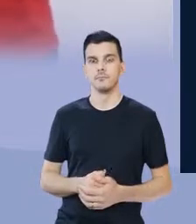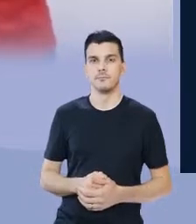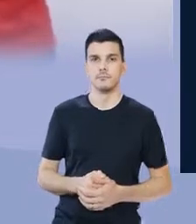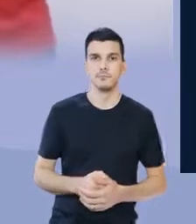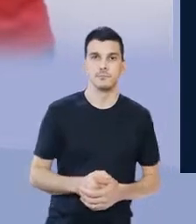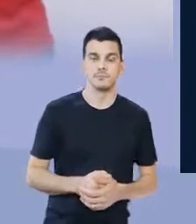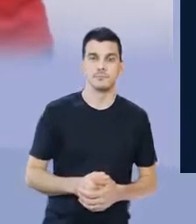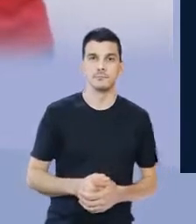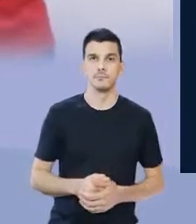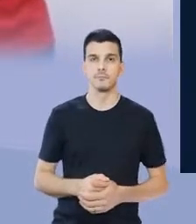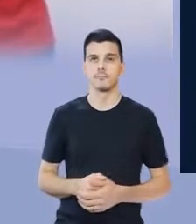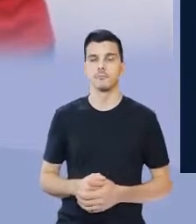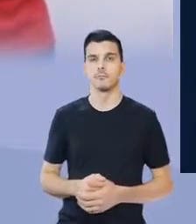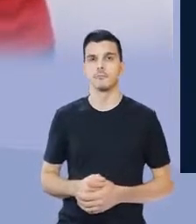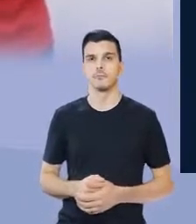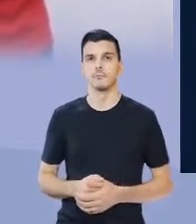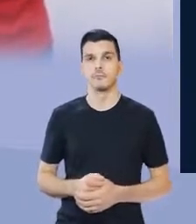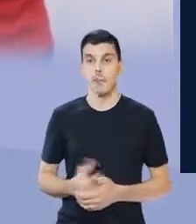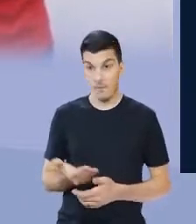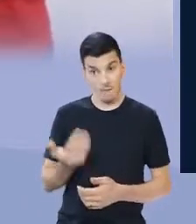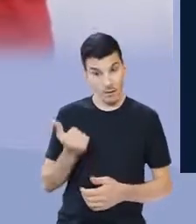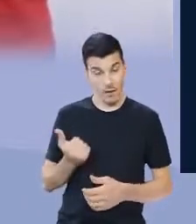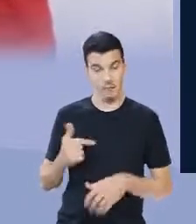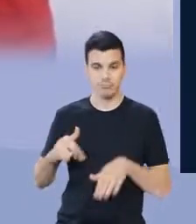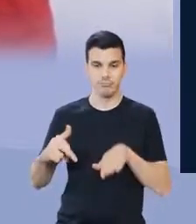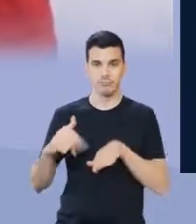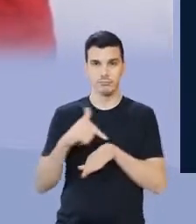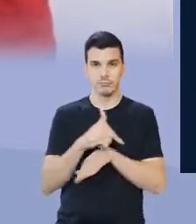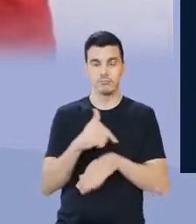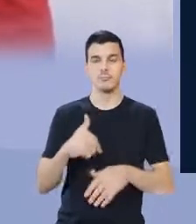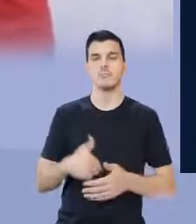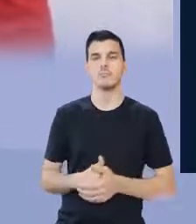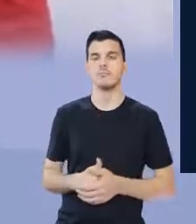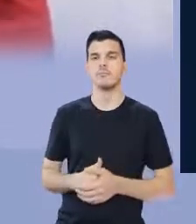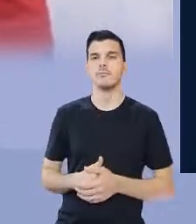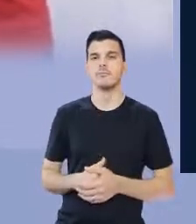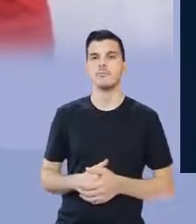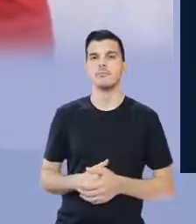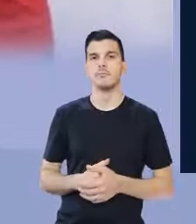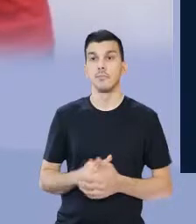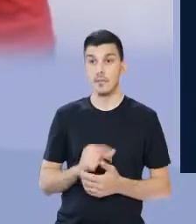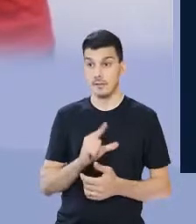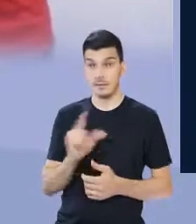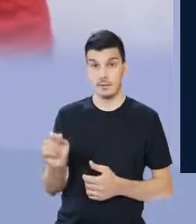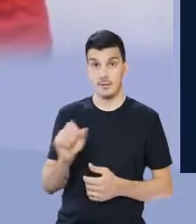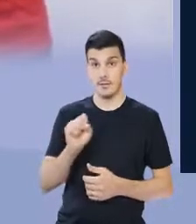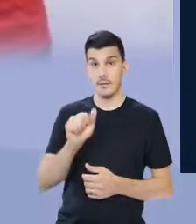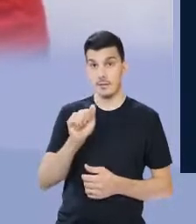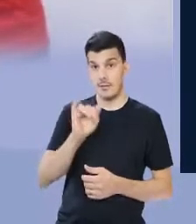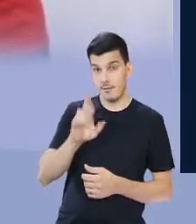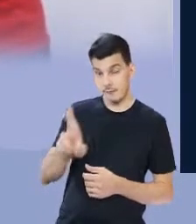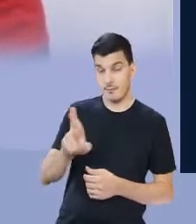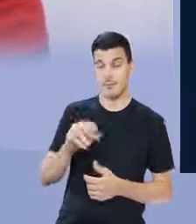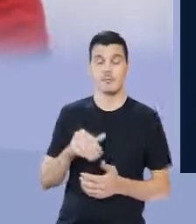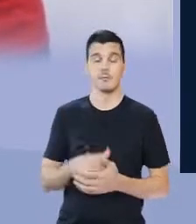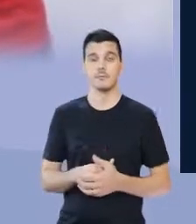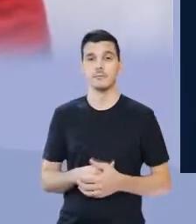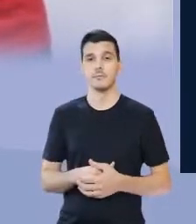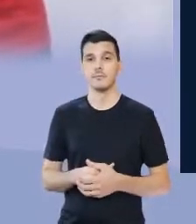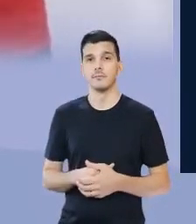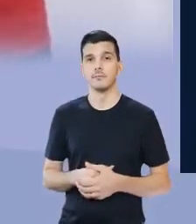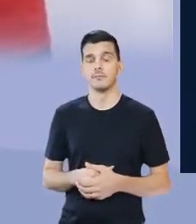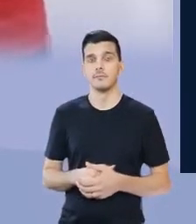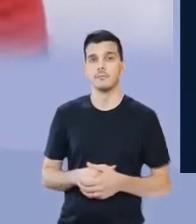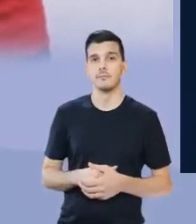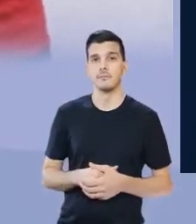have to get on this bus. Então, chega aí. Get out é sair. We have to get out of this bus immediately. A gente tem que sair